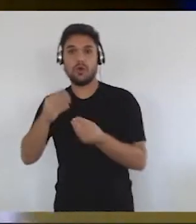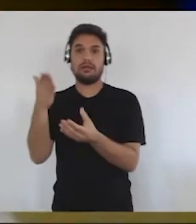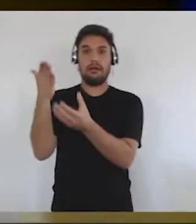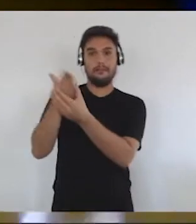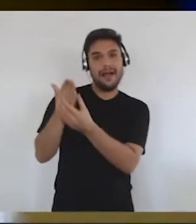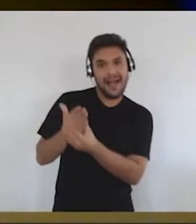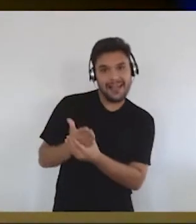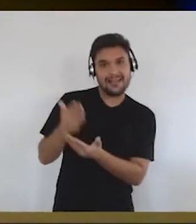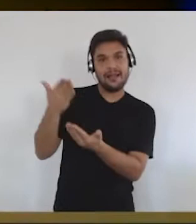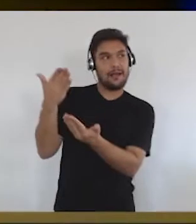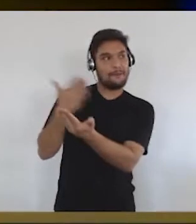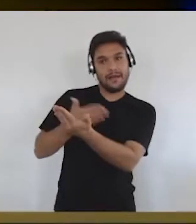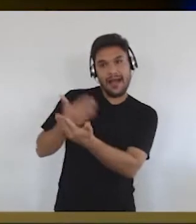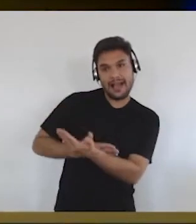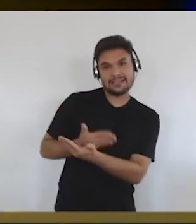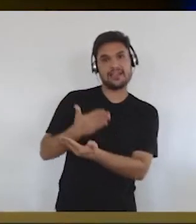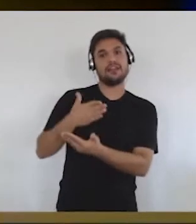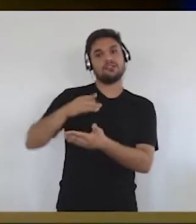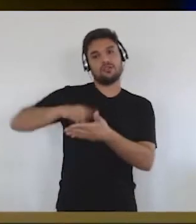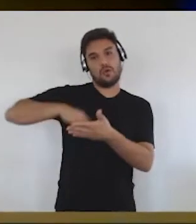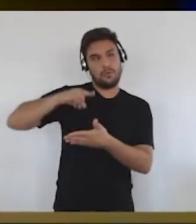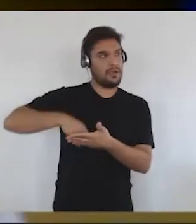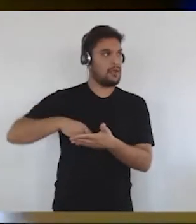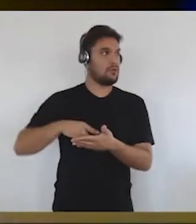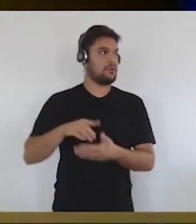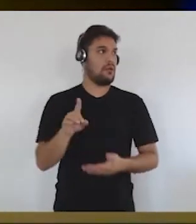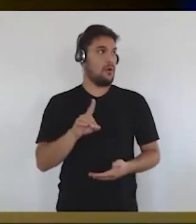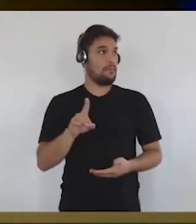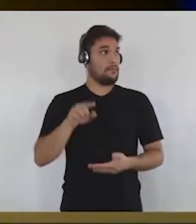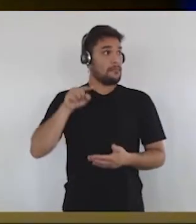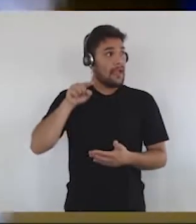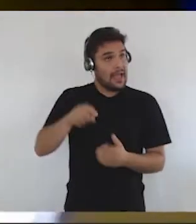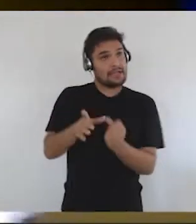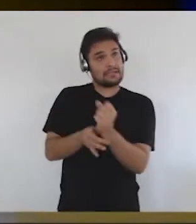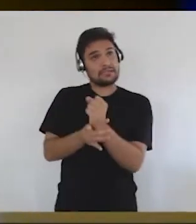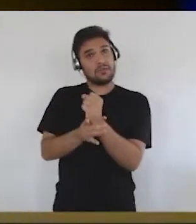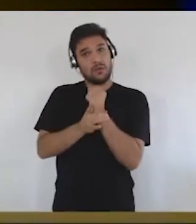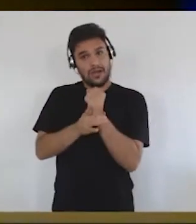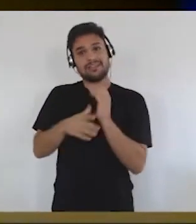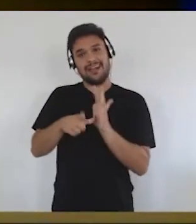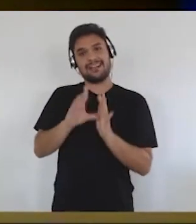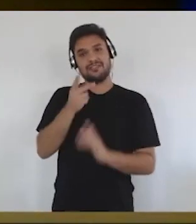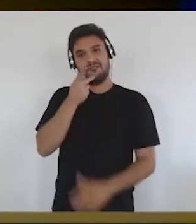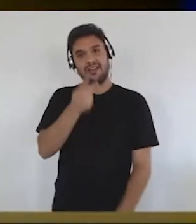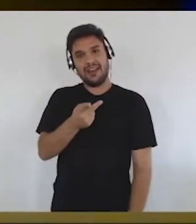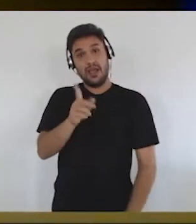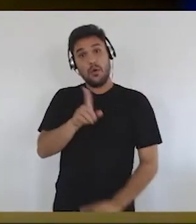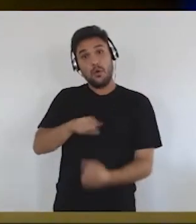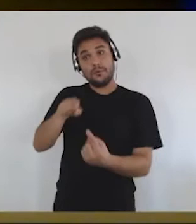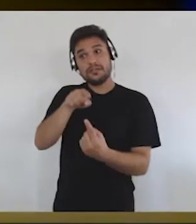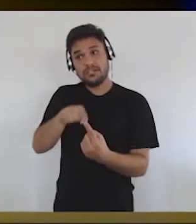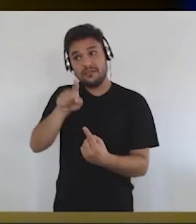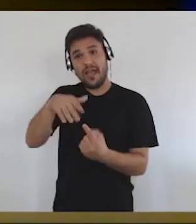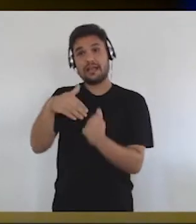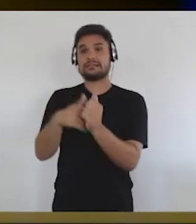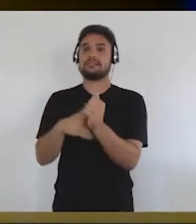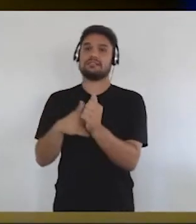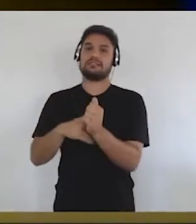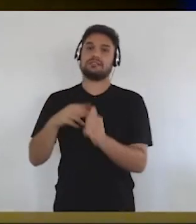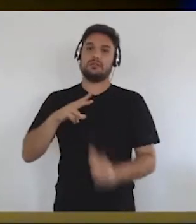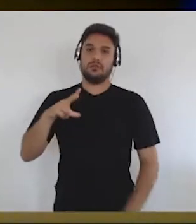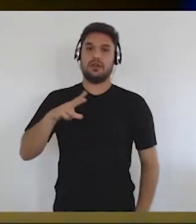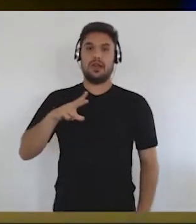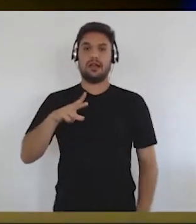pastas de documentos digitais ou físicos. Essa proteção, como eu disse anteriormente, ela almeja assegurar o sigilo da